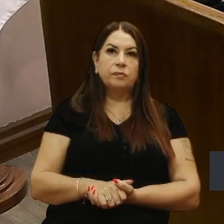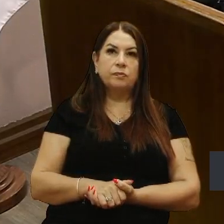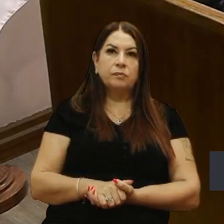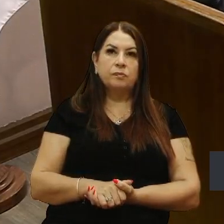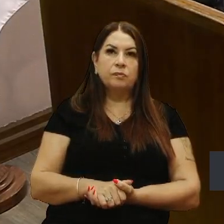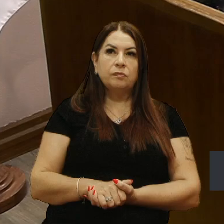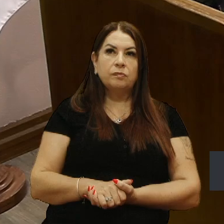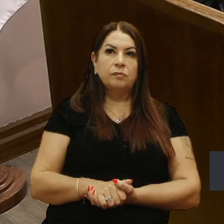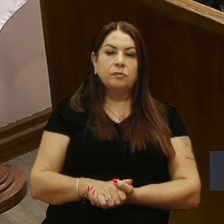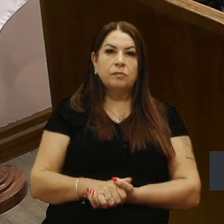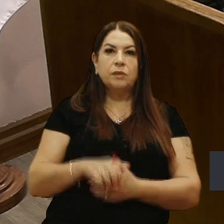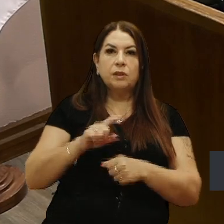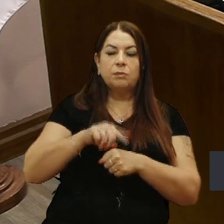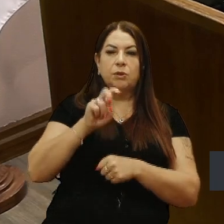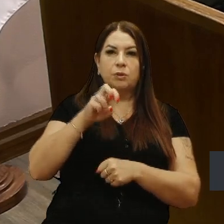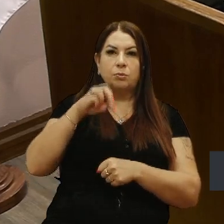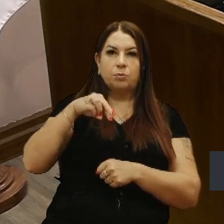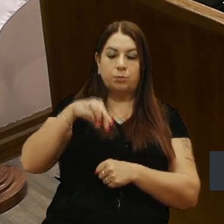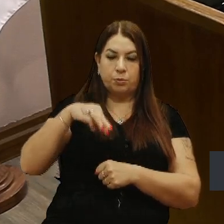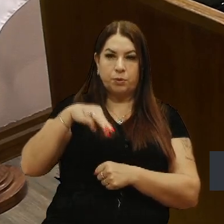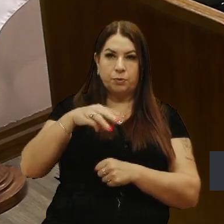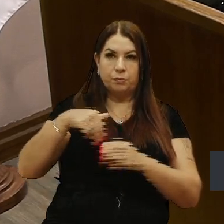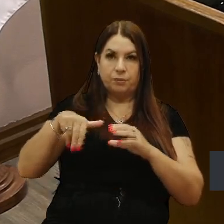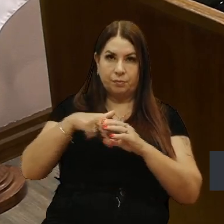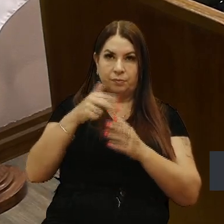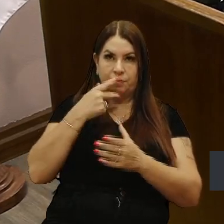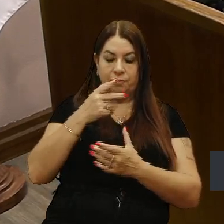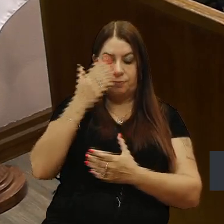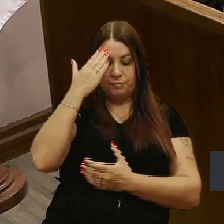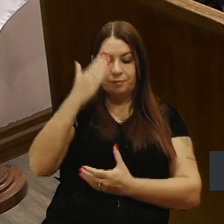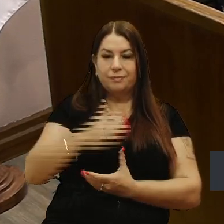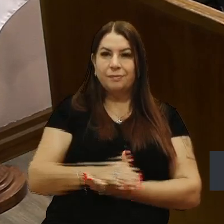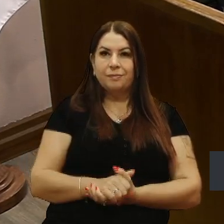Pelo tempo de 5 minutos, Vossa Excelência tem para falar. Obrigado.